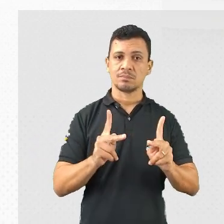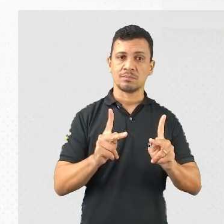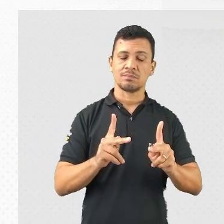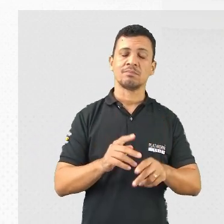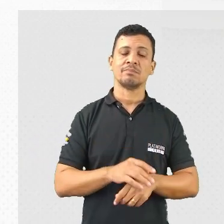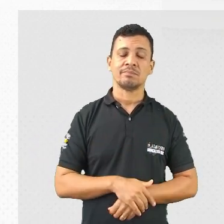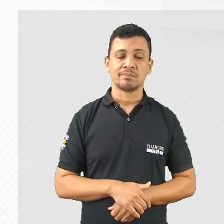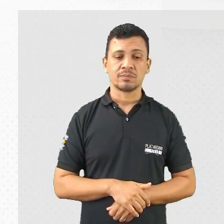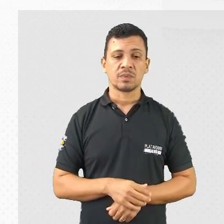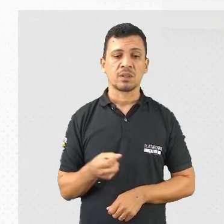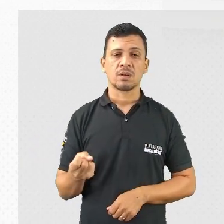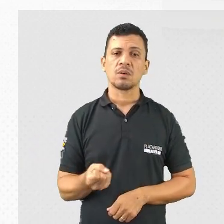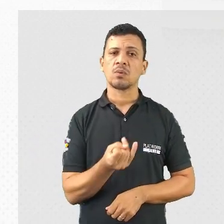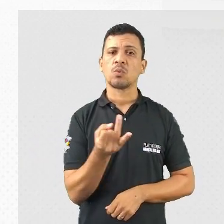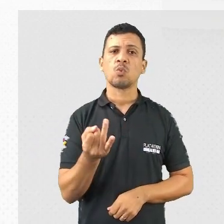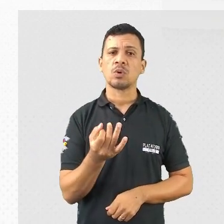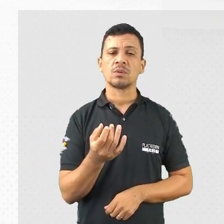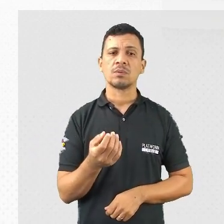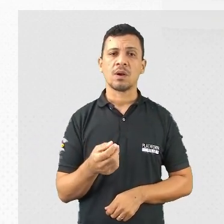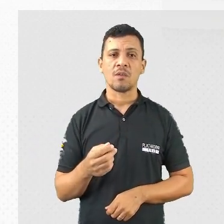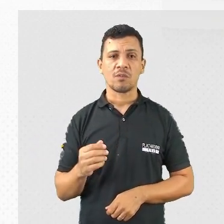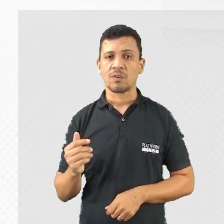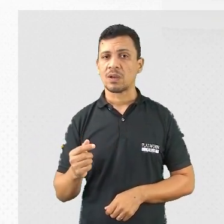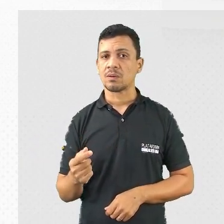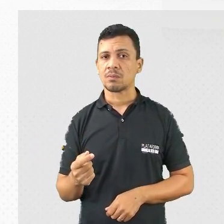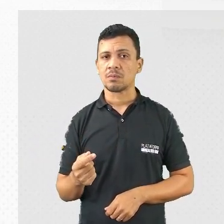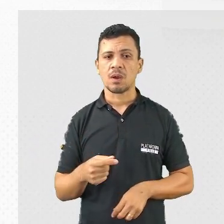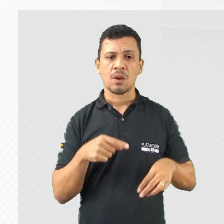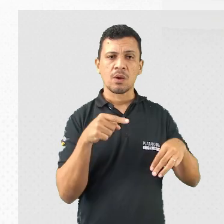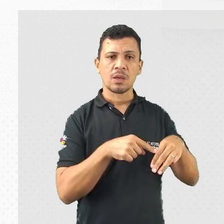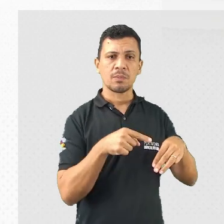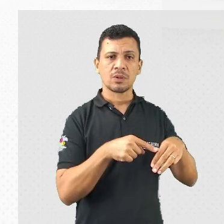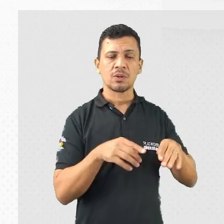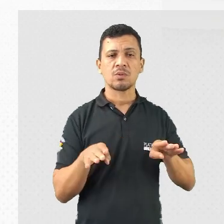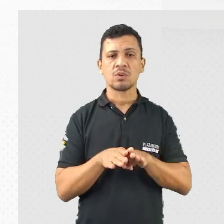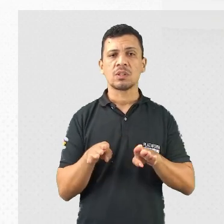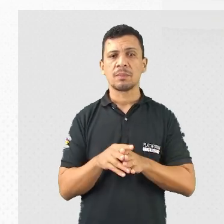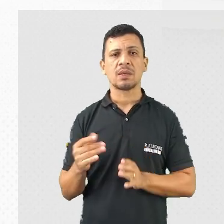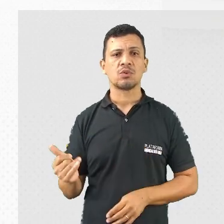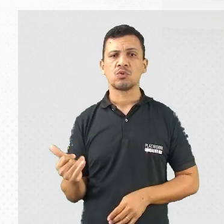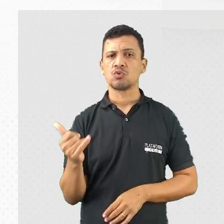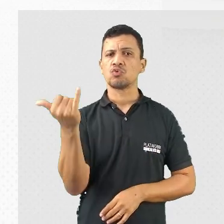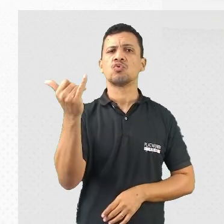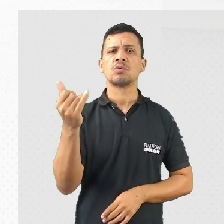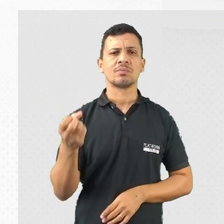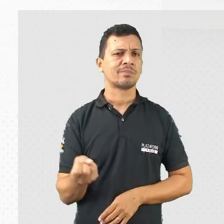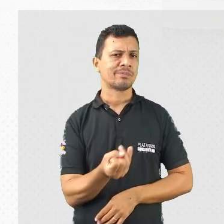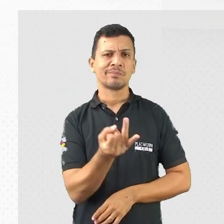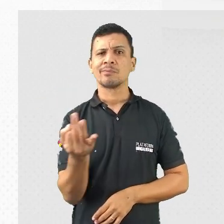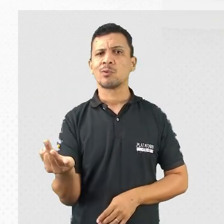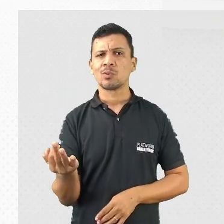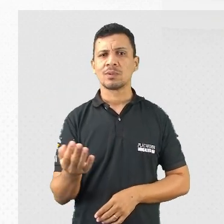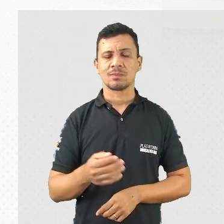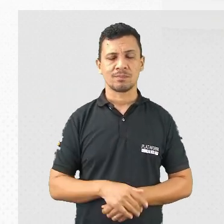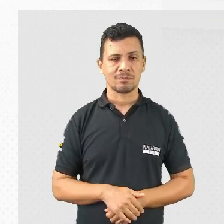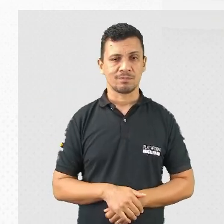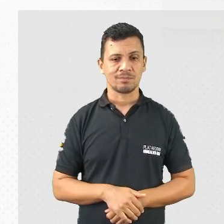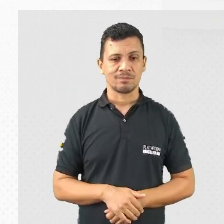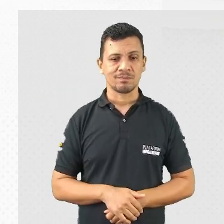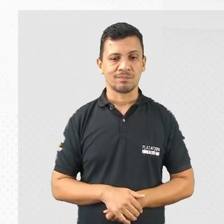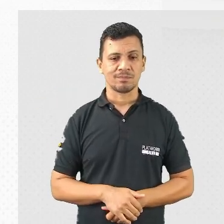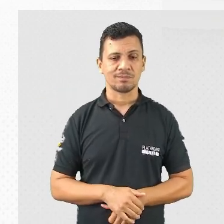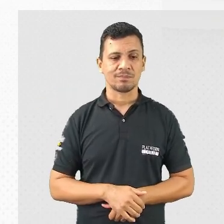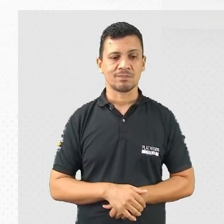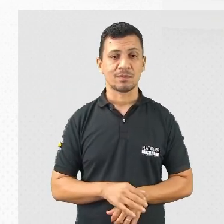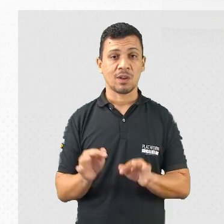Ele quer saber quanto isso vai render de montante e de juros. Perfeito? Então, vamos nós, né?